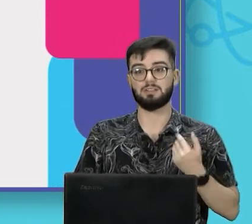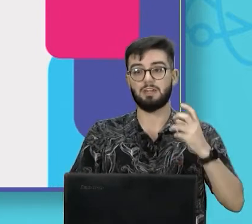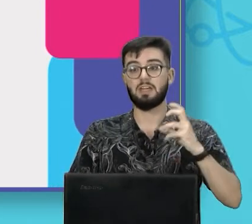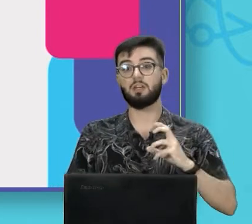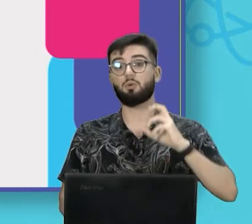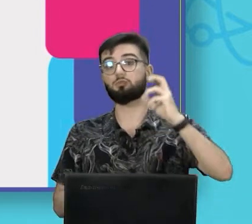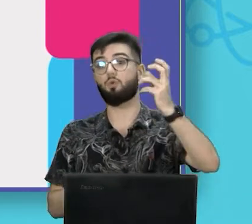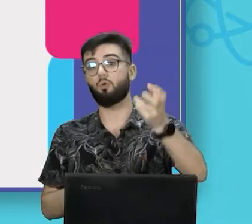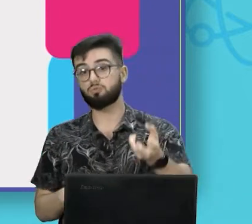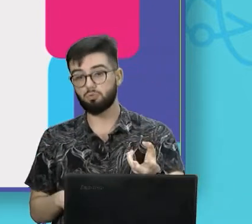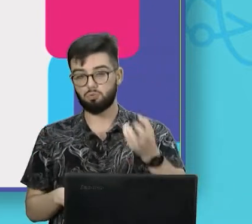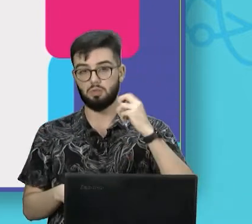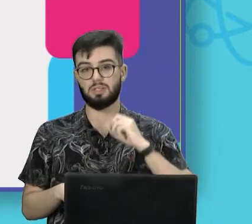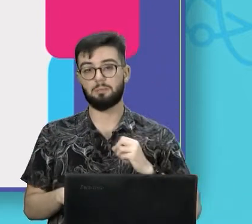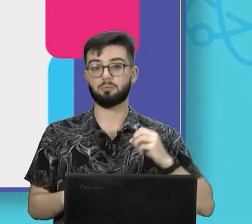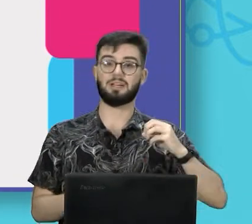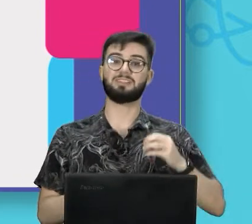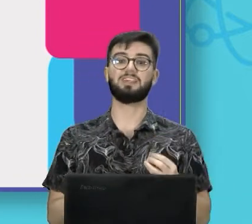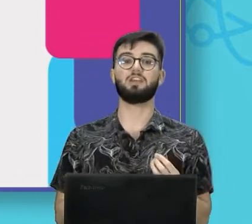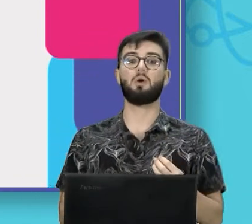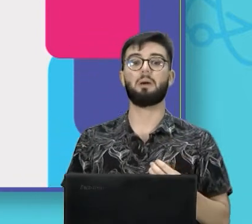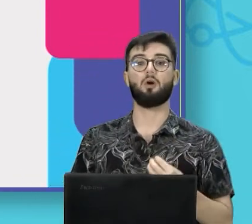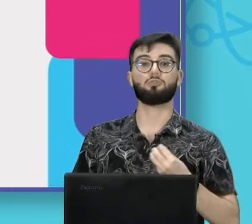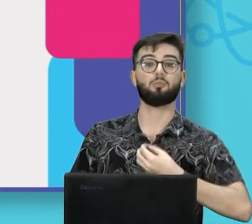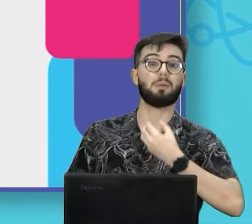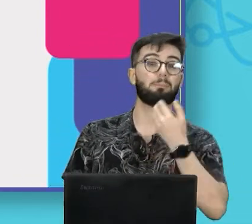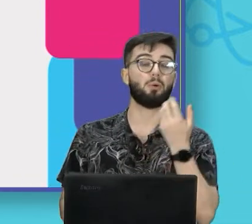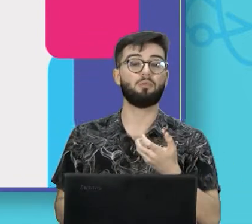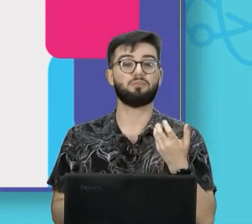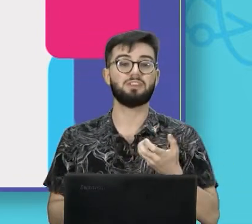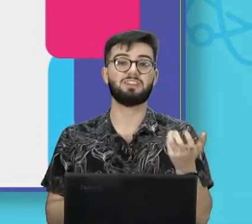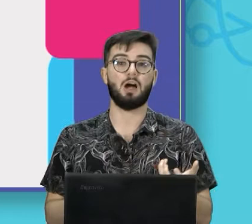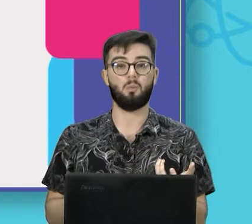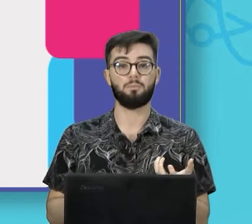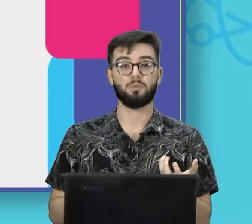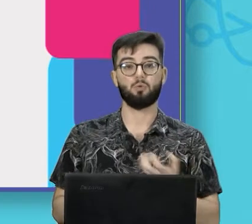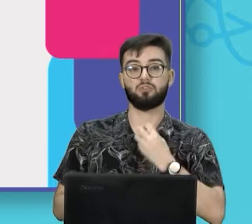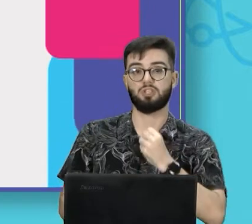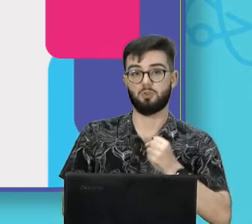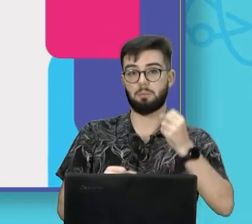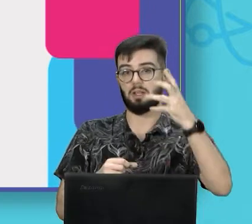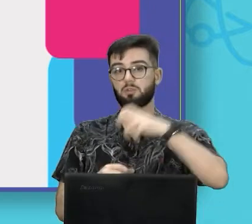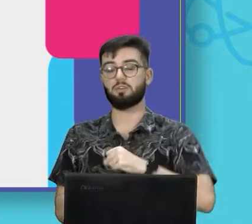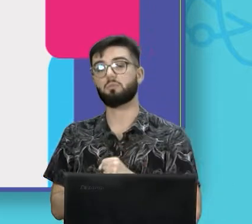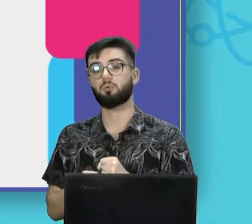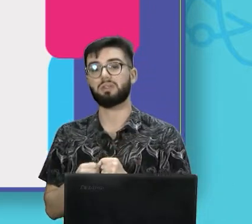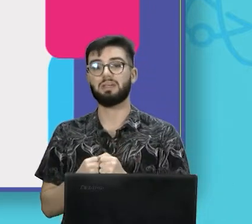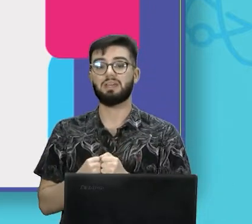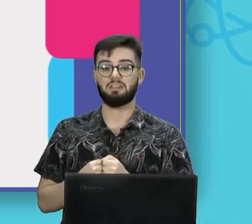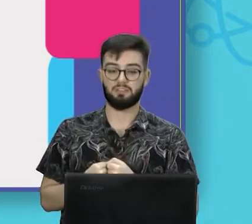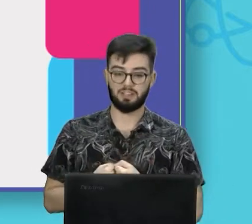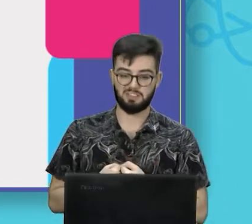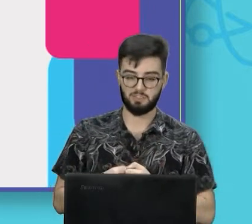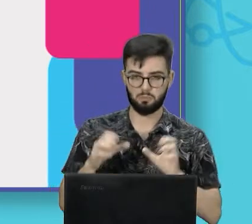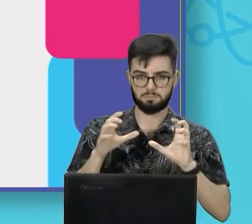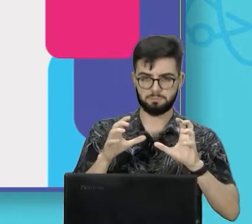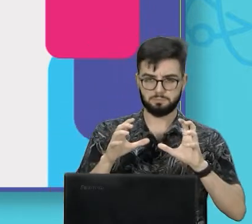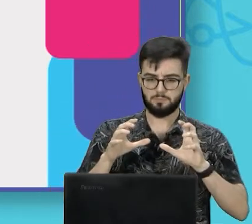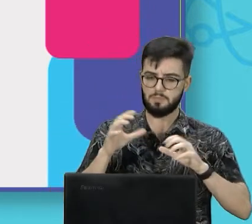latino-americanas enquanto outros deputados queriam a maior autonomia provincial Ou seja que o imperador tivesse um poder